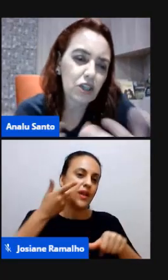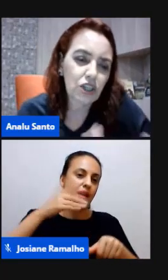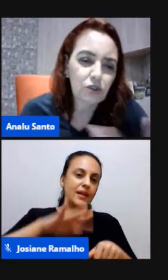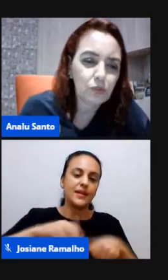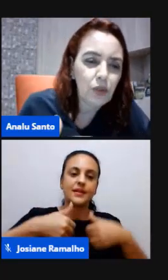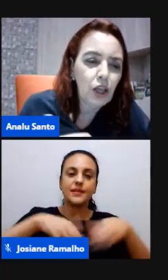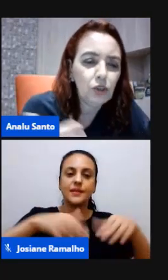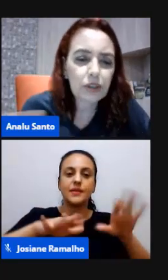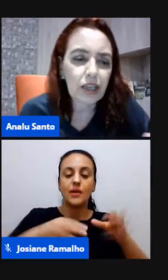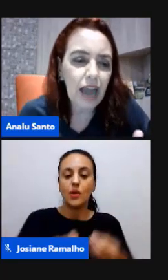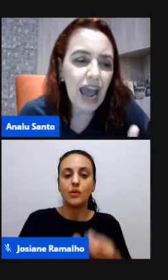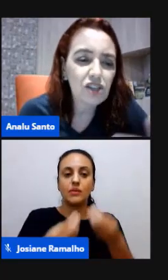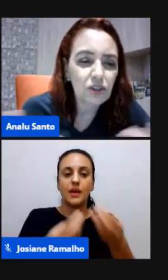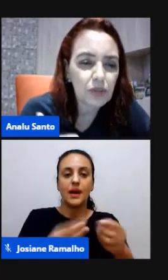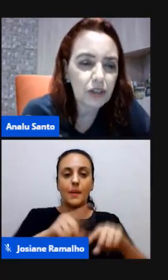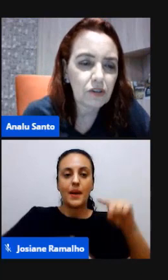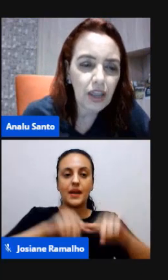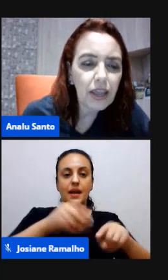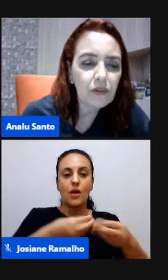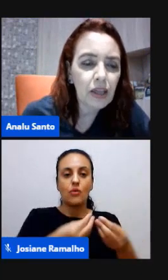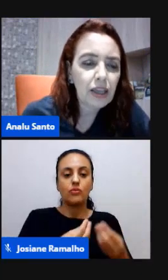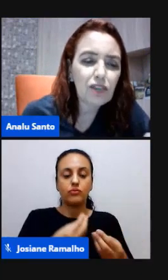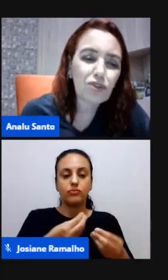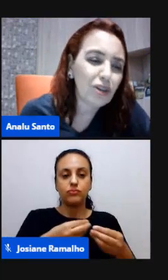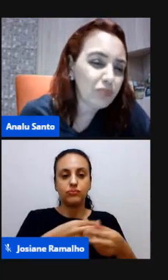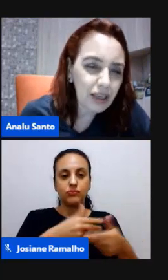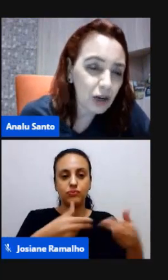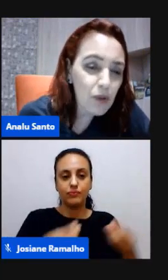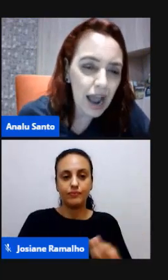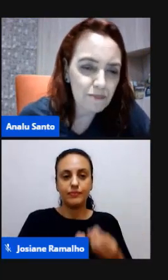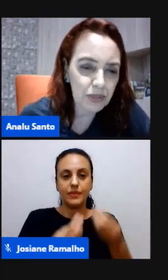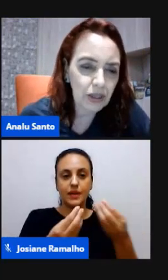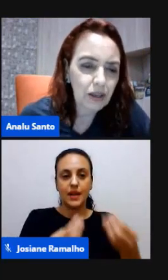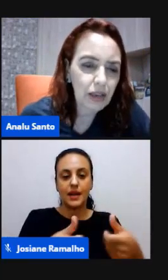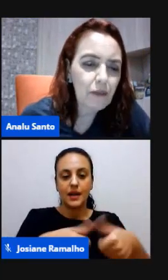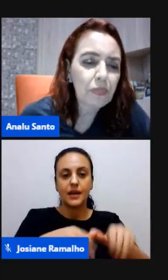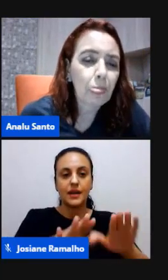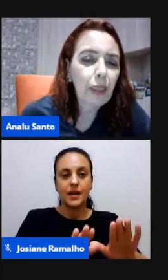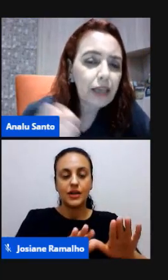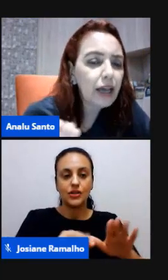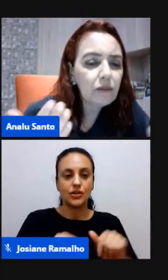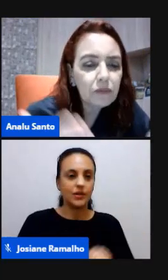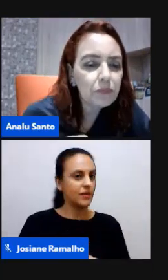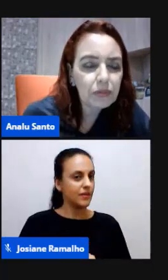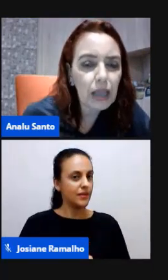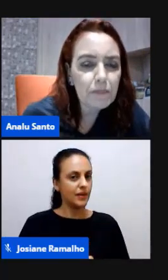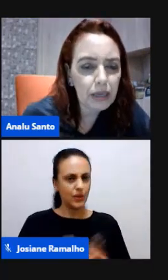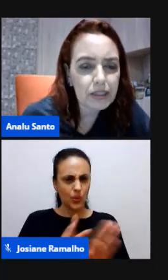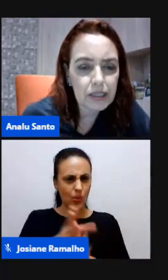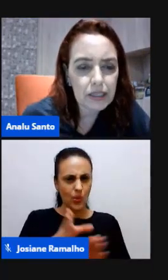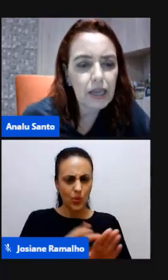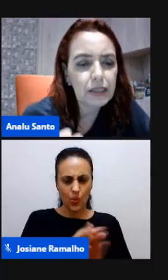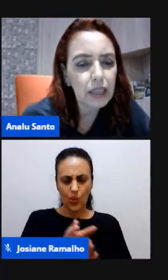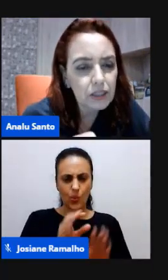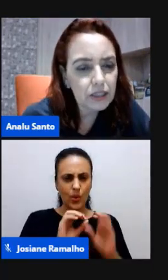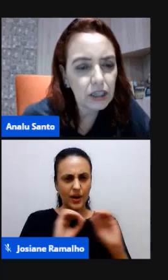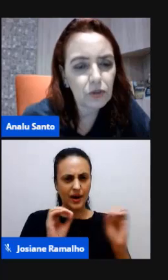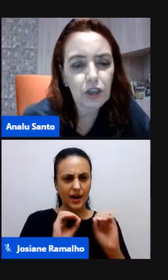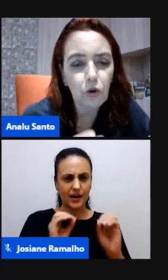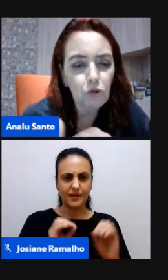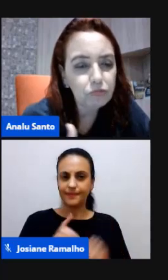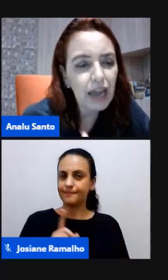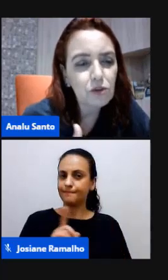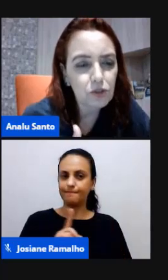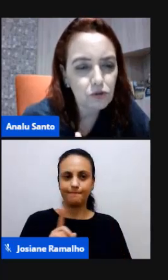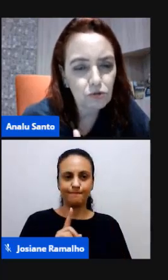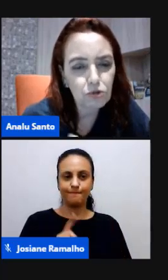materiais, mas a gente não interage, não intervém. Isso não cabe, né? E na BNCC ainda está dizendo